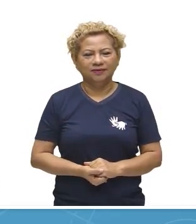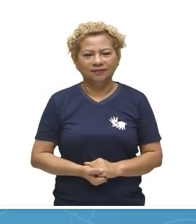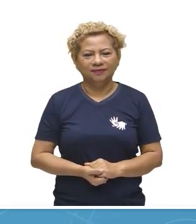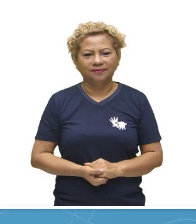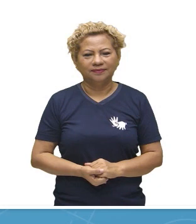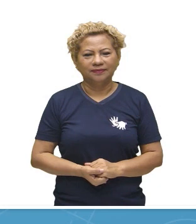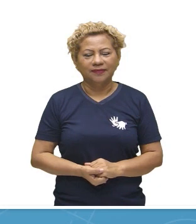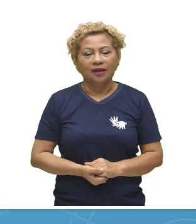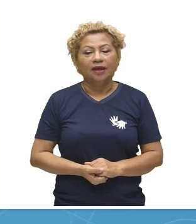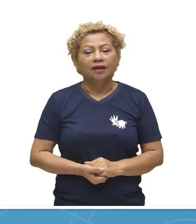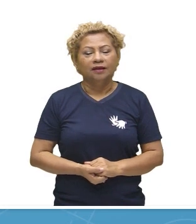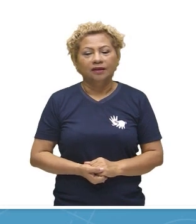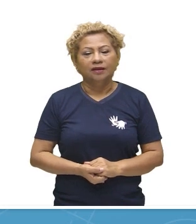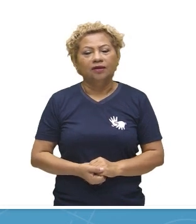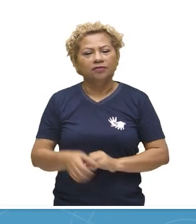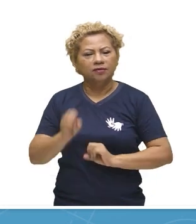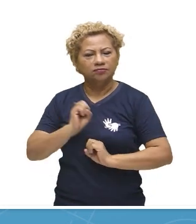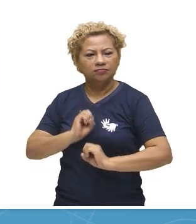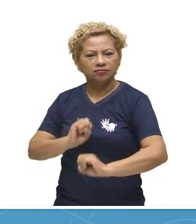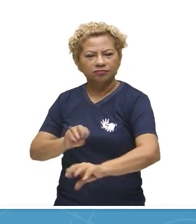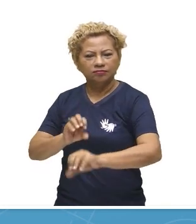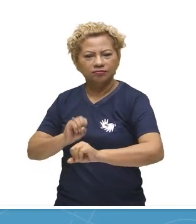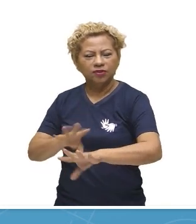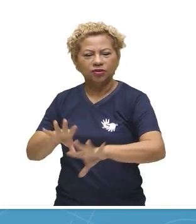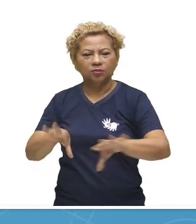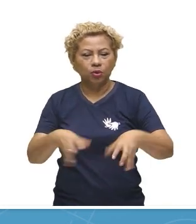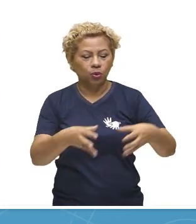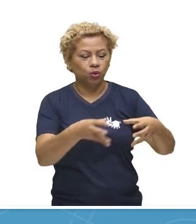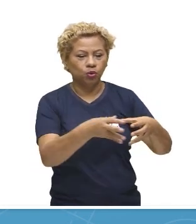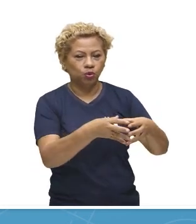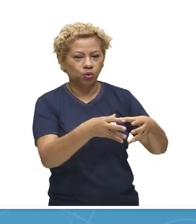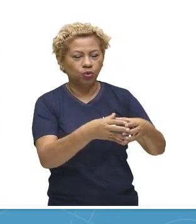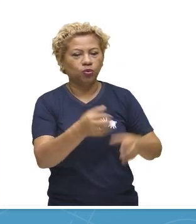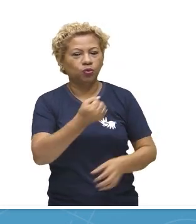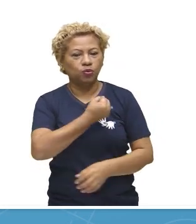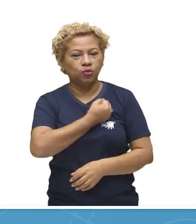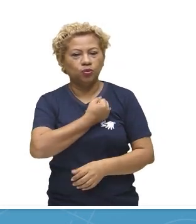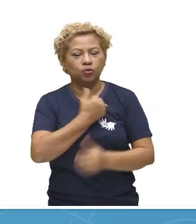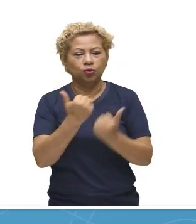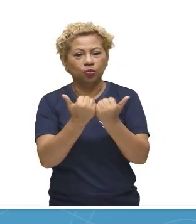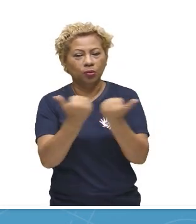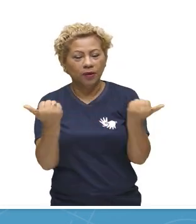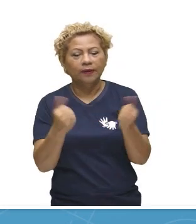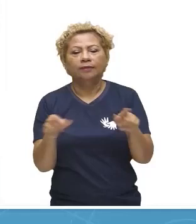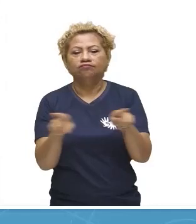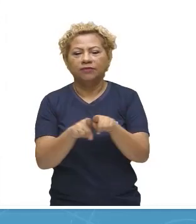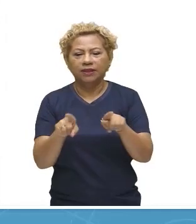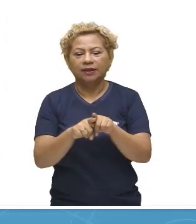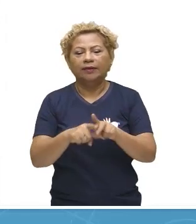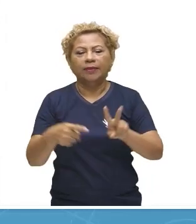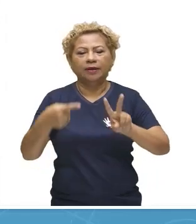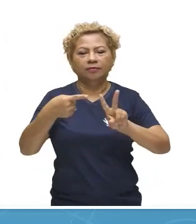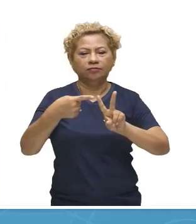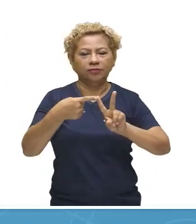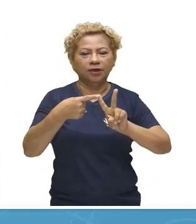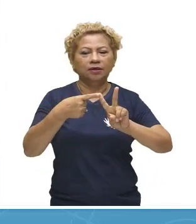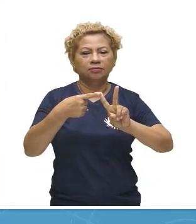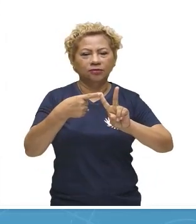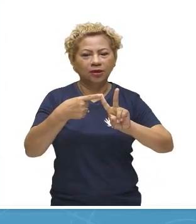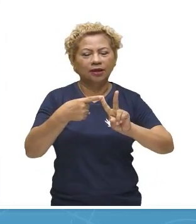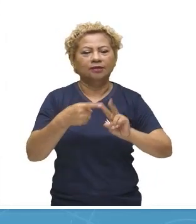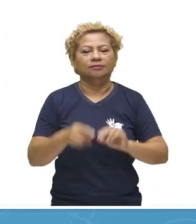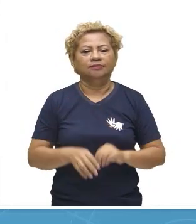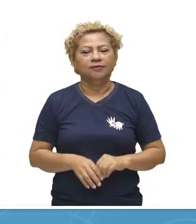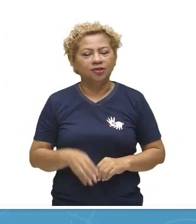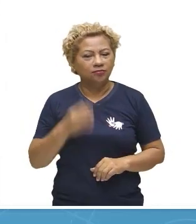Vamos estudar aí então hoje sobre o conjunto dos números naturais raiz quadrada. Vamos